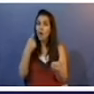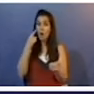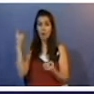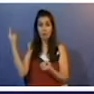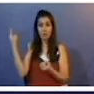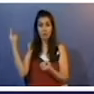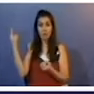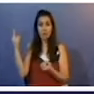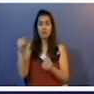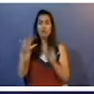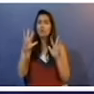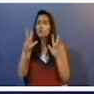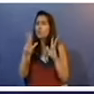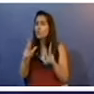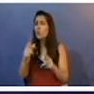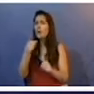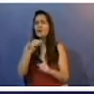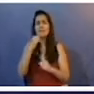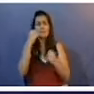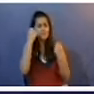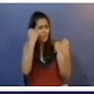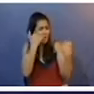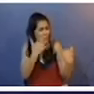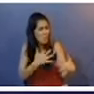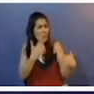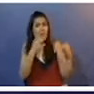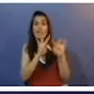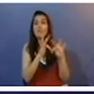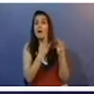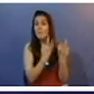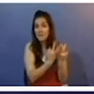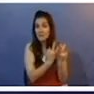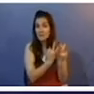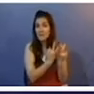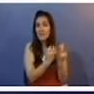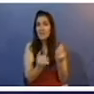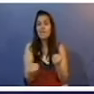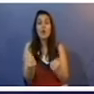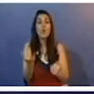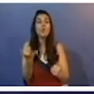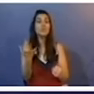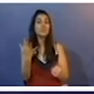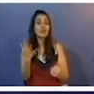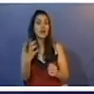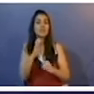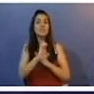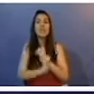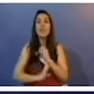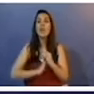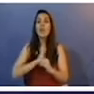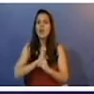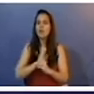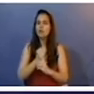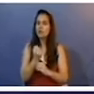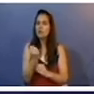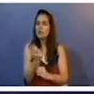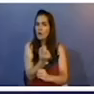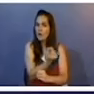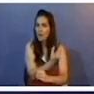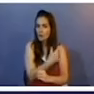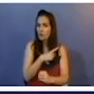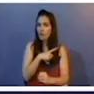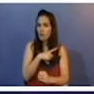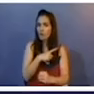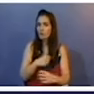escrito tudo o que eu expliquei para vocês sobre a família e a quantidade de elétrons que cada uma delas tem. Então, aqui eu tenho a